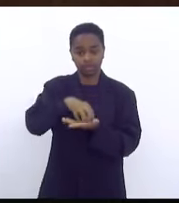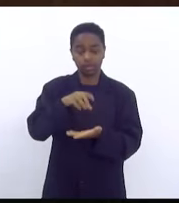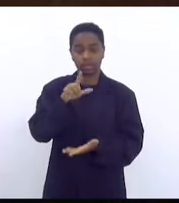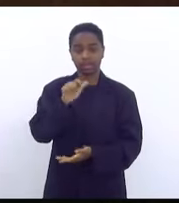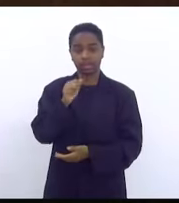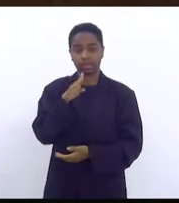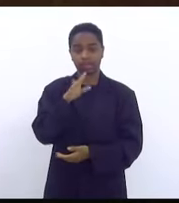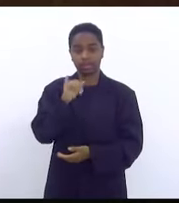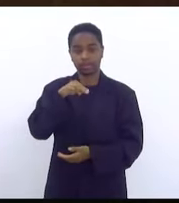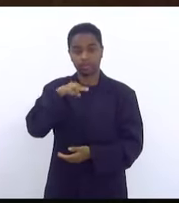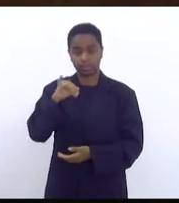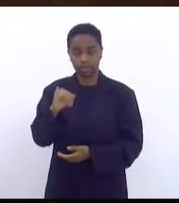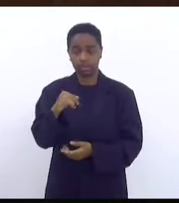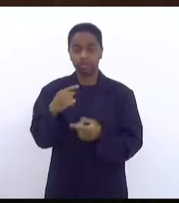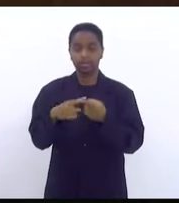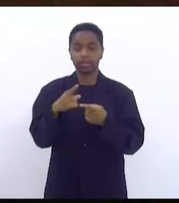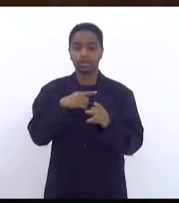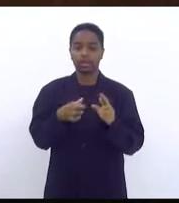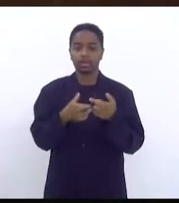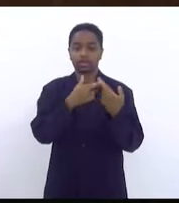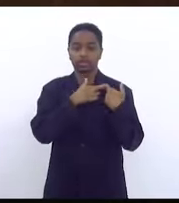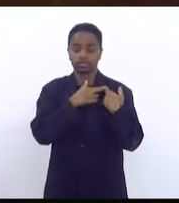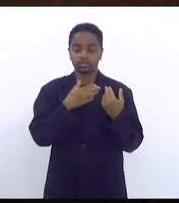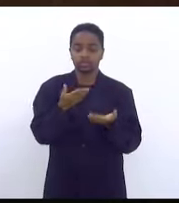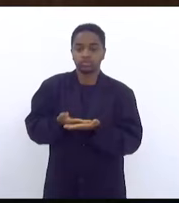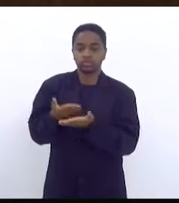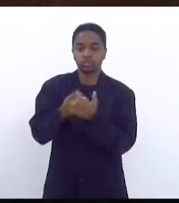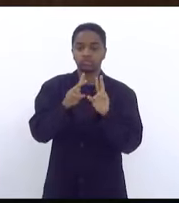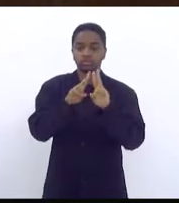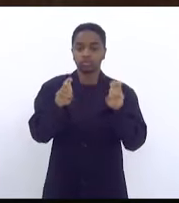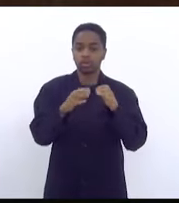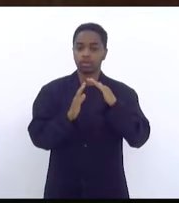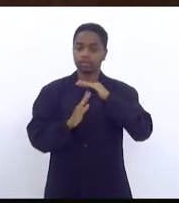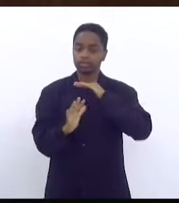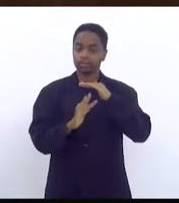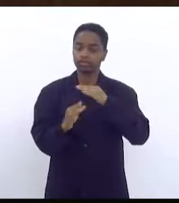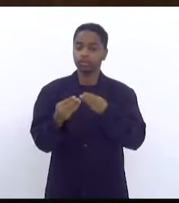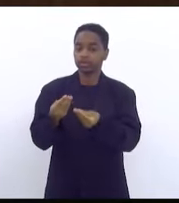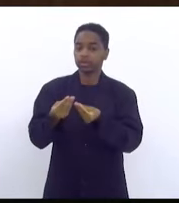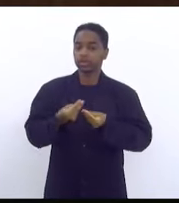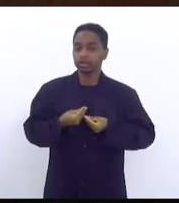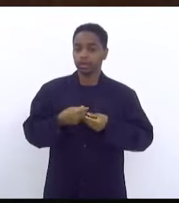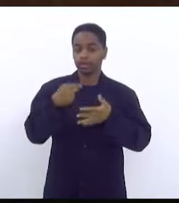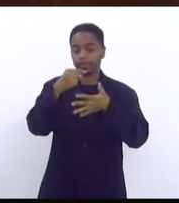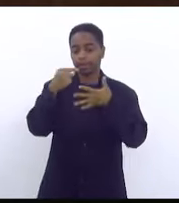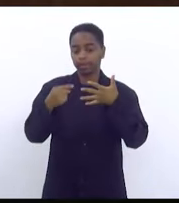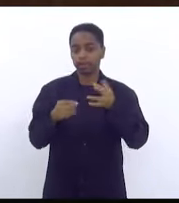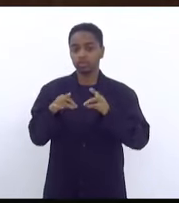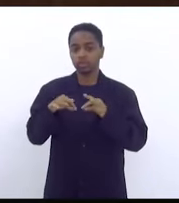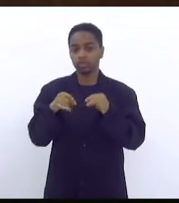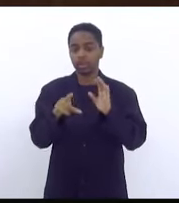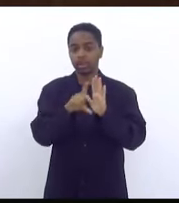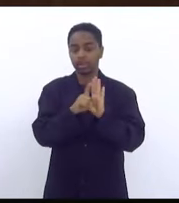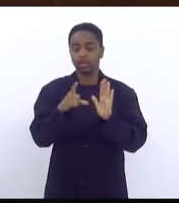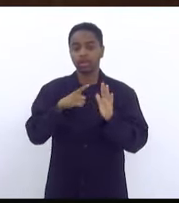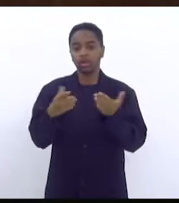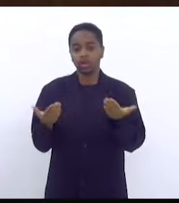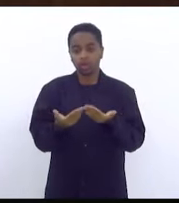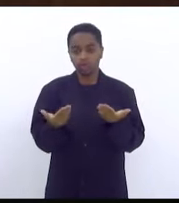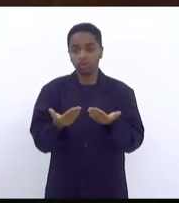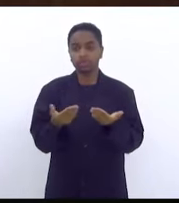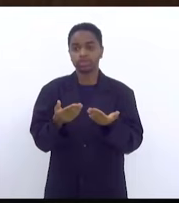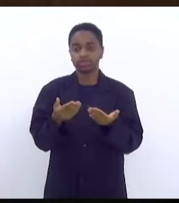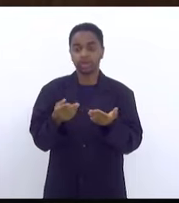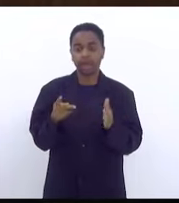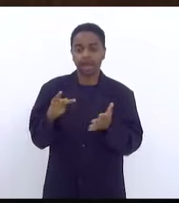que é responsável por estudos migratórios, que trouxe para a gente todas as leis que tem hoje em